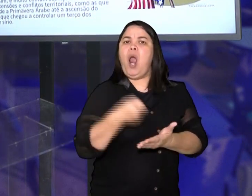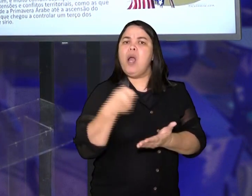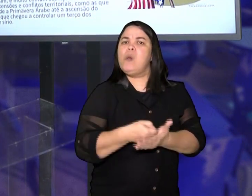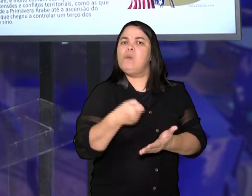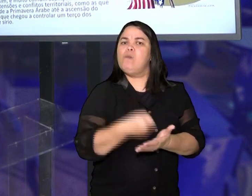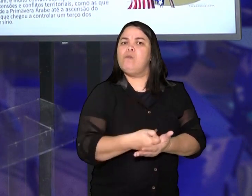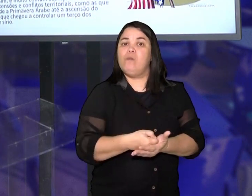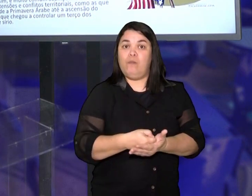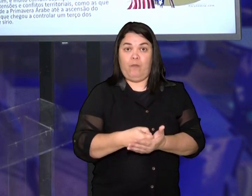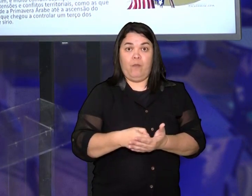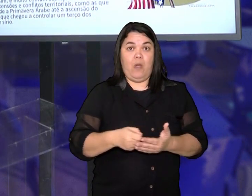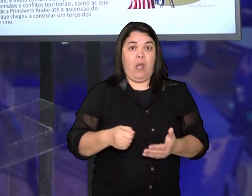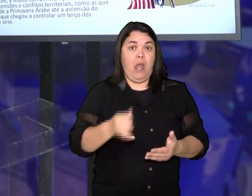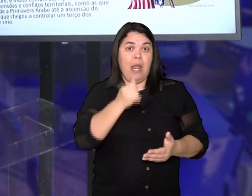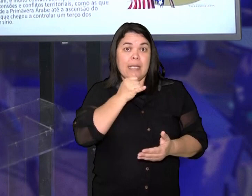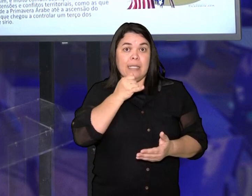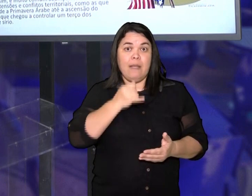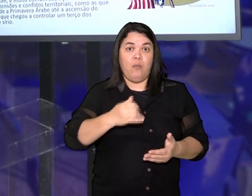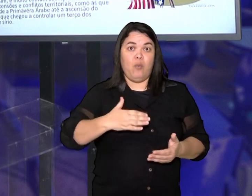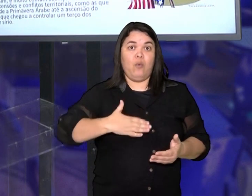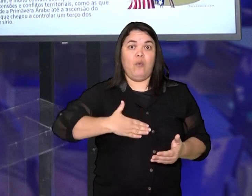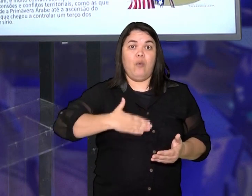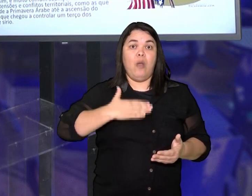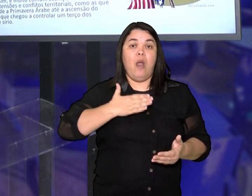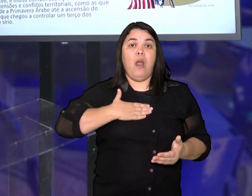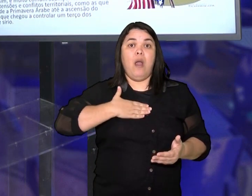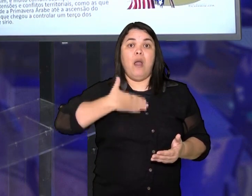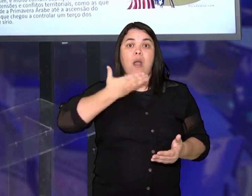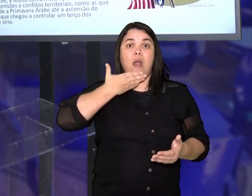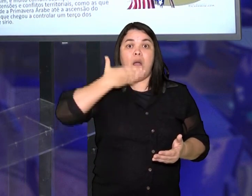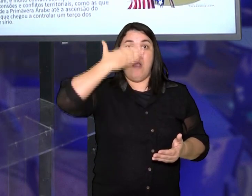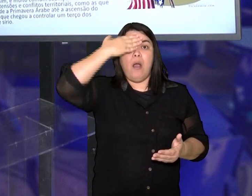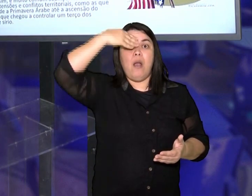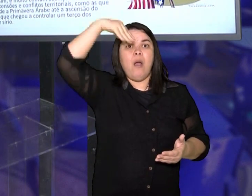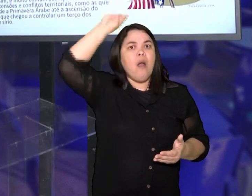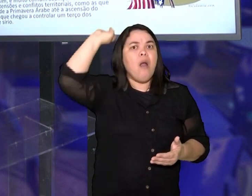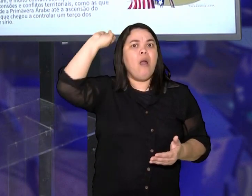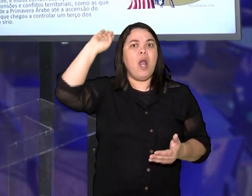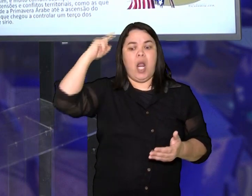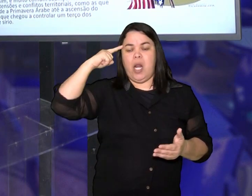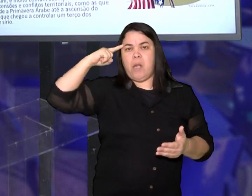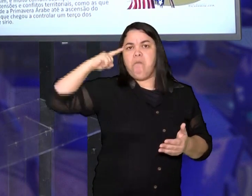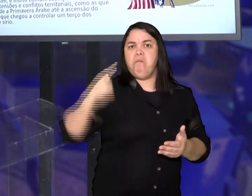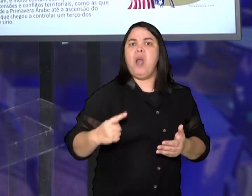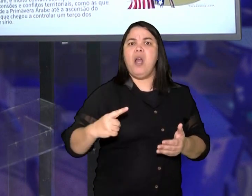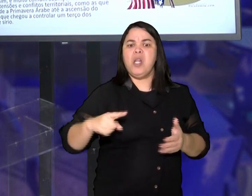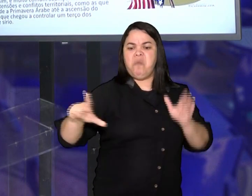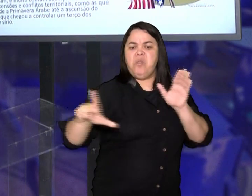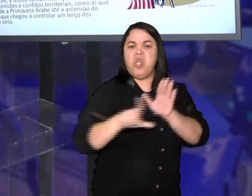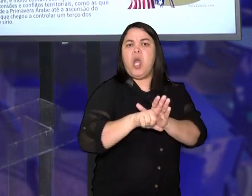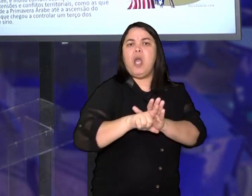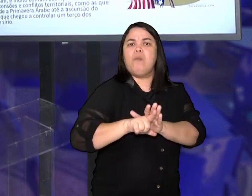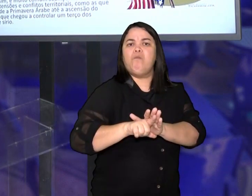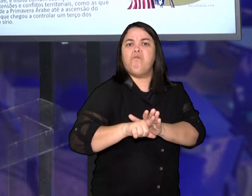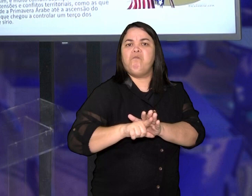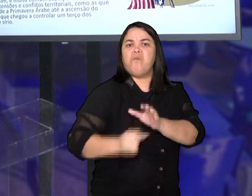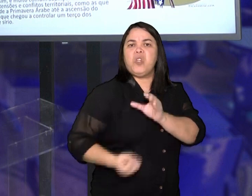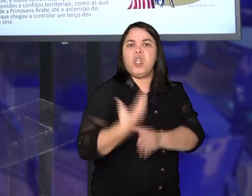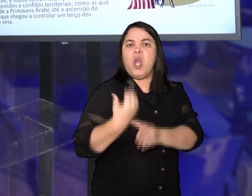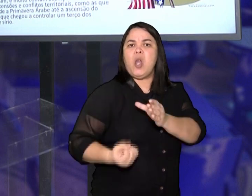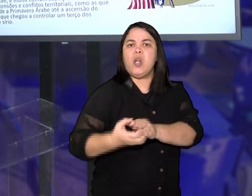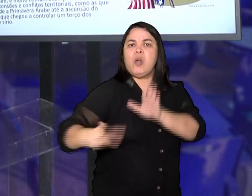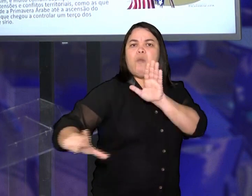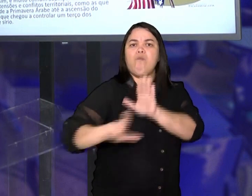caso o islamismo, para quê? Para fazer as leis. Então, basicamente, você vai ter uma religião oficial do governo, enquanto os